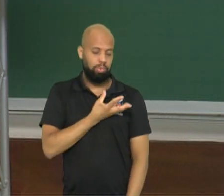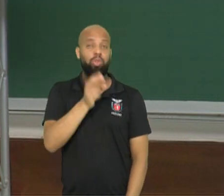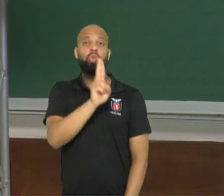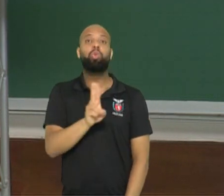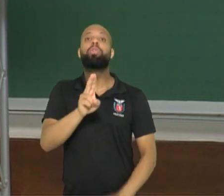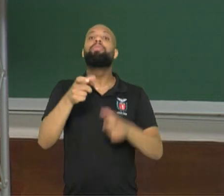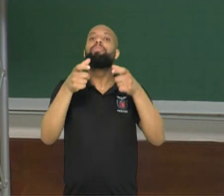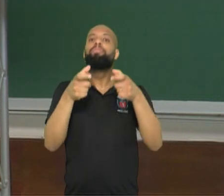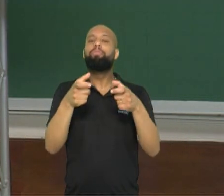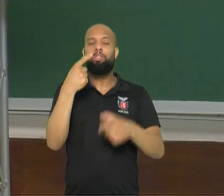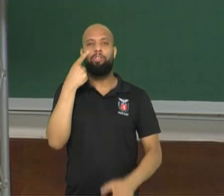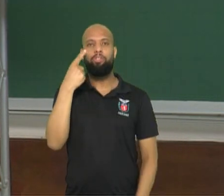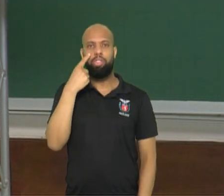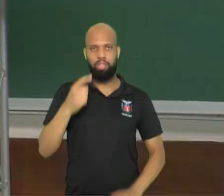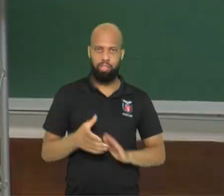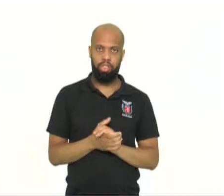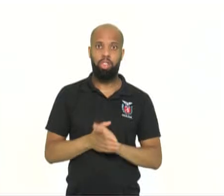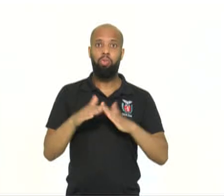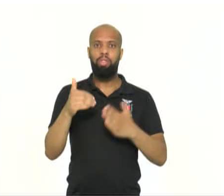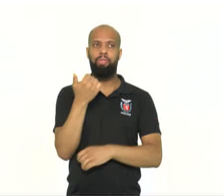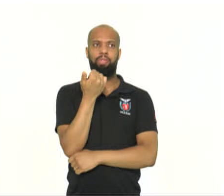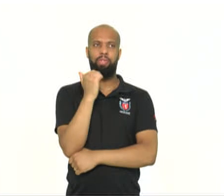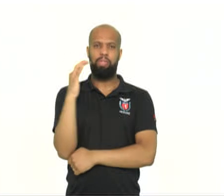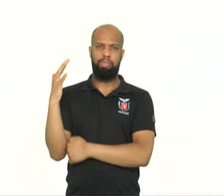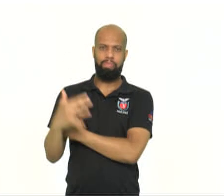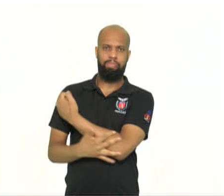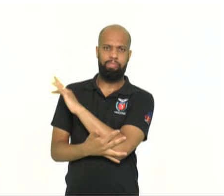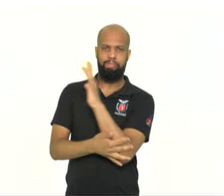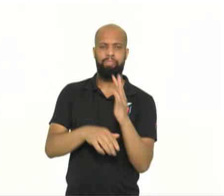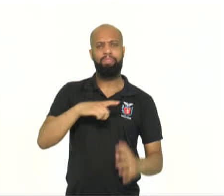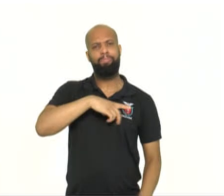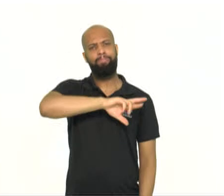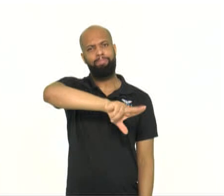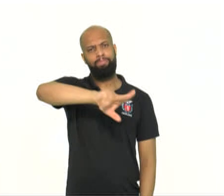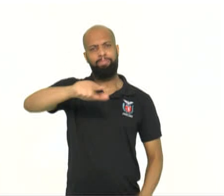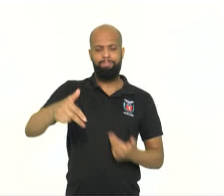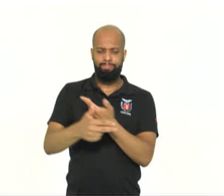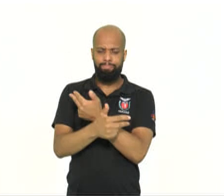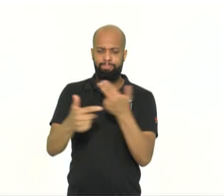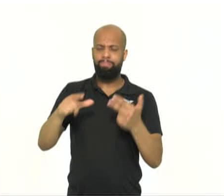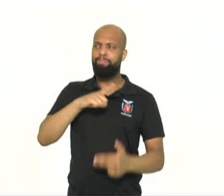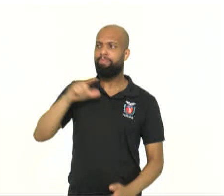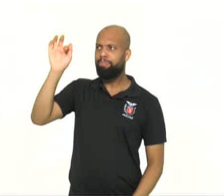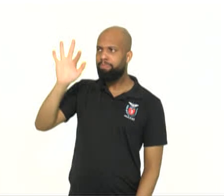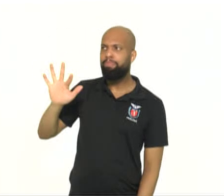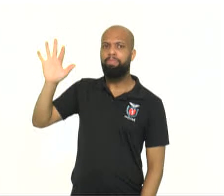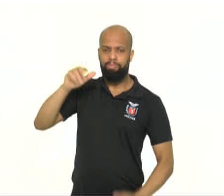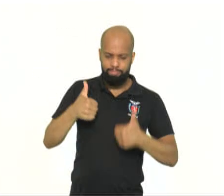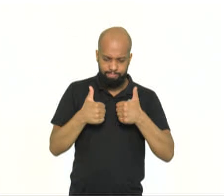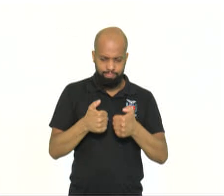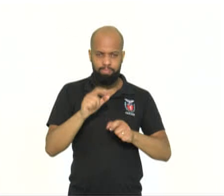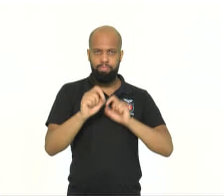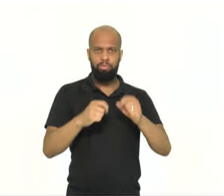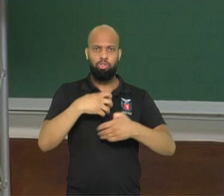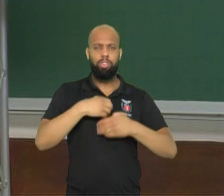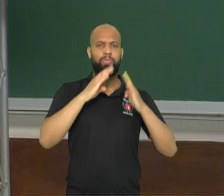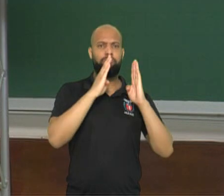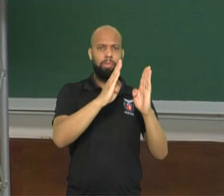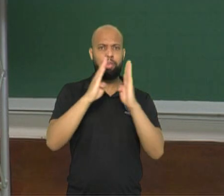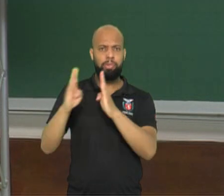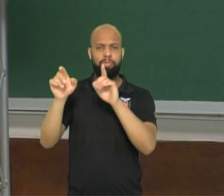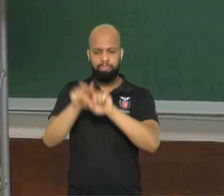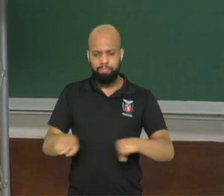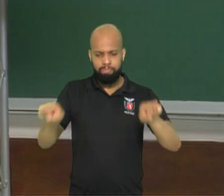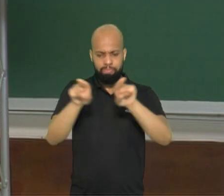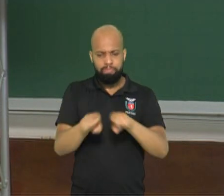usada? Vamos ver? A natureza está repleta de fenômenos físicos ditos periódicos. O que é